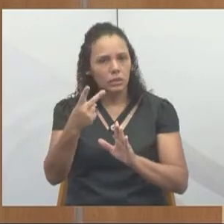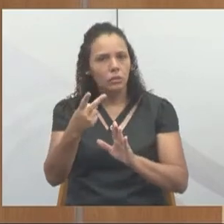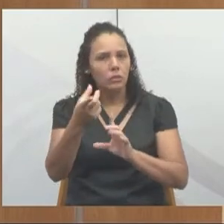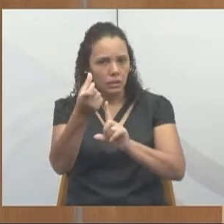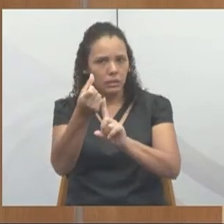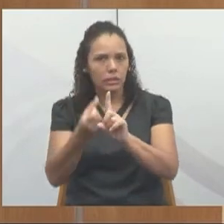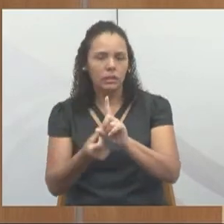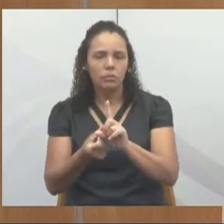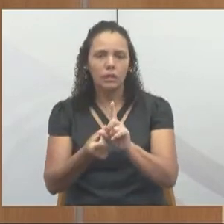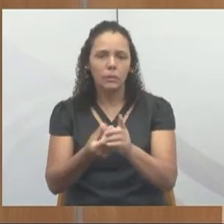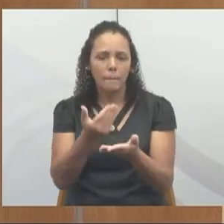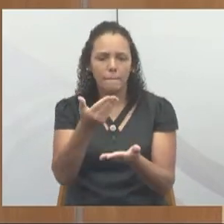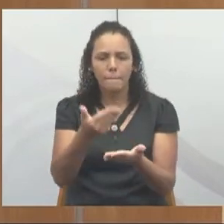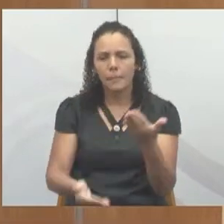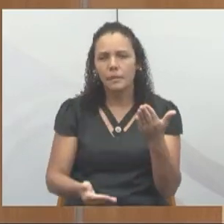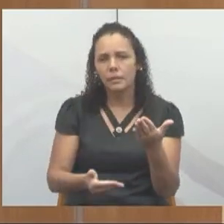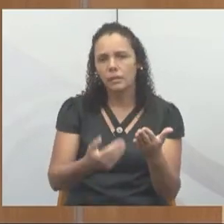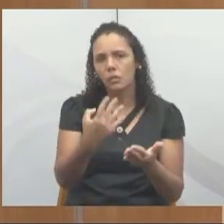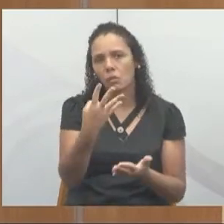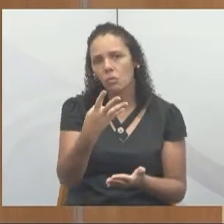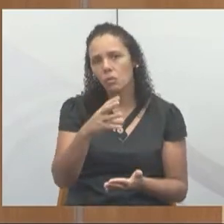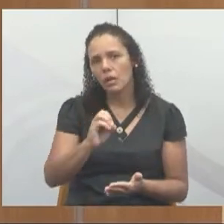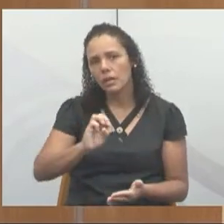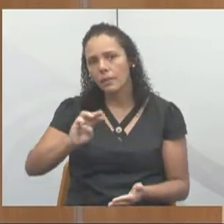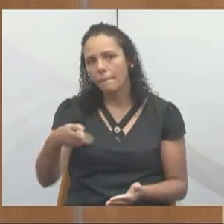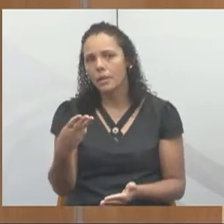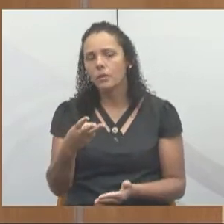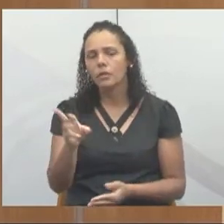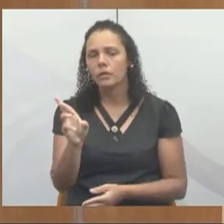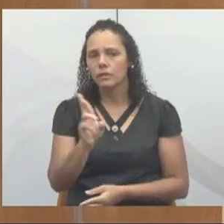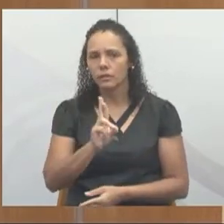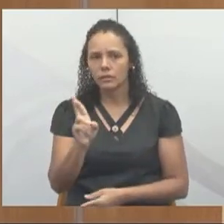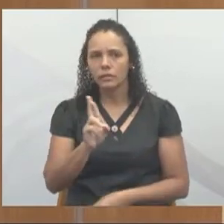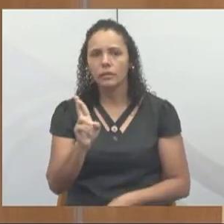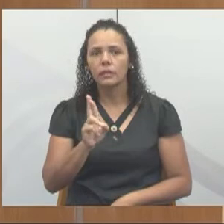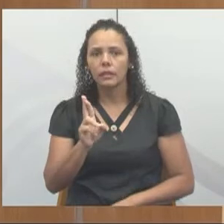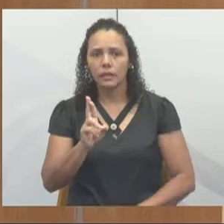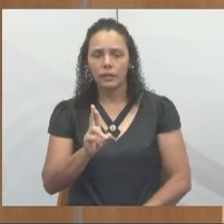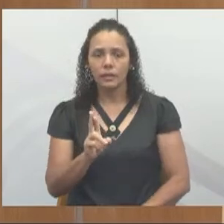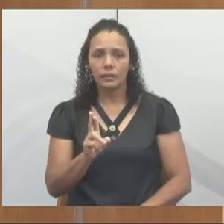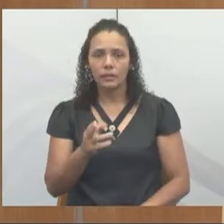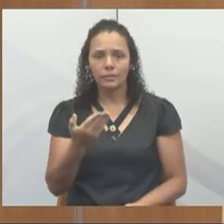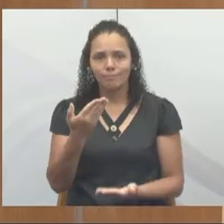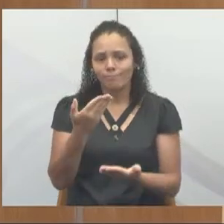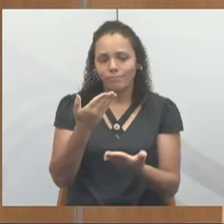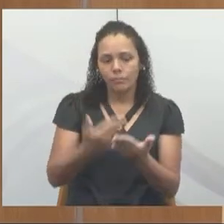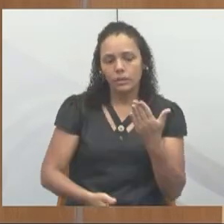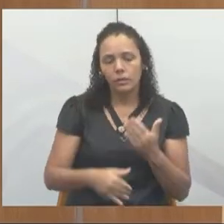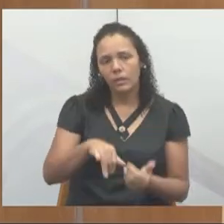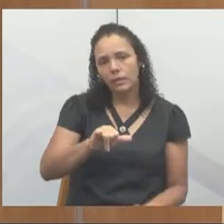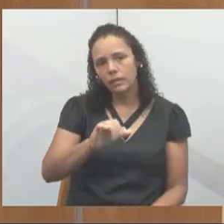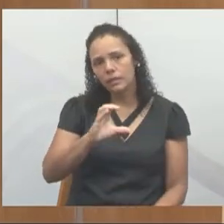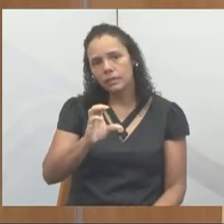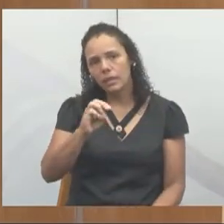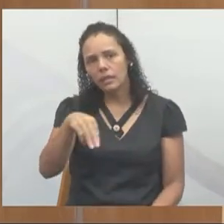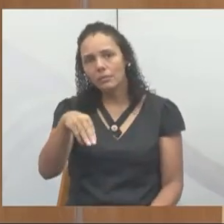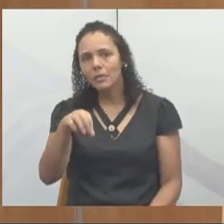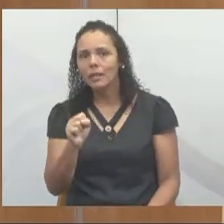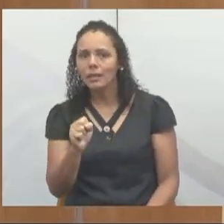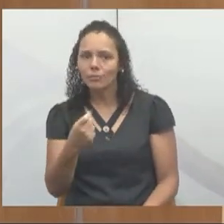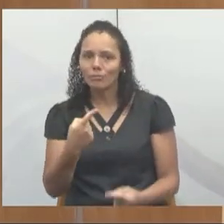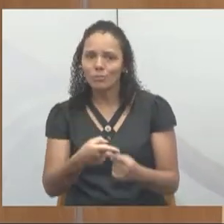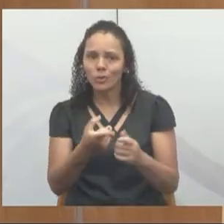perda estimada de quase 40 milhões de reais em perdas de ICMS por conta dessa